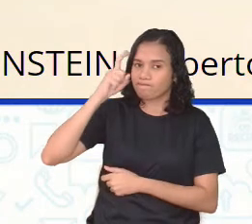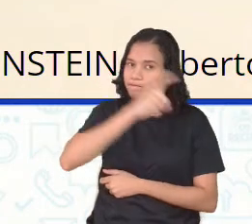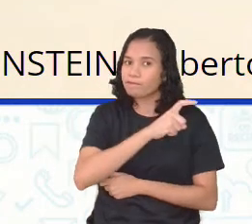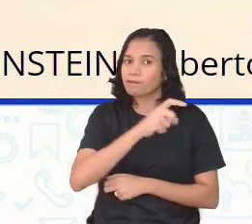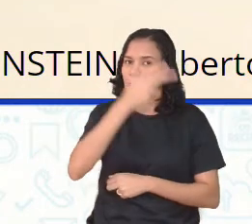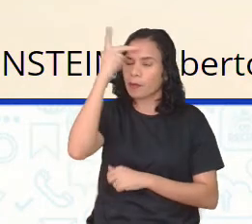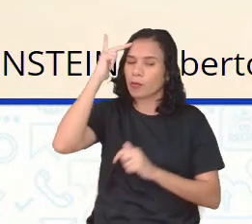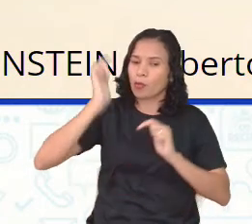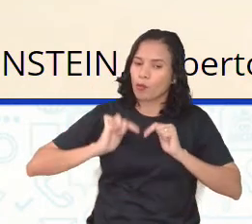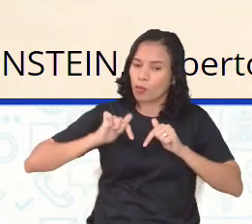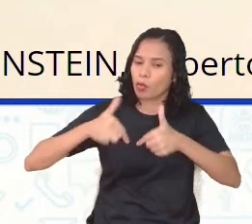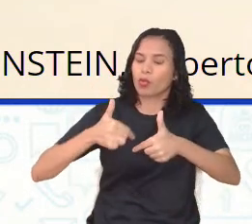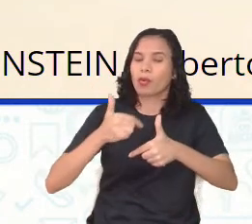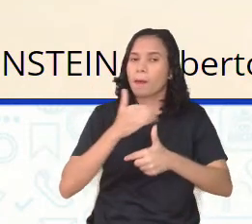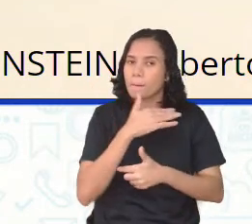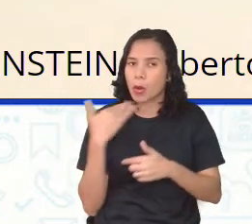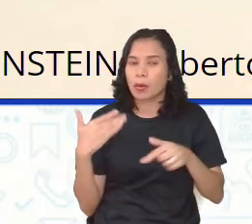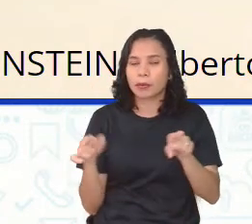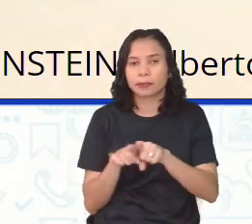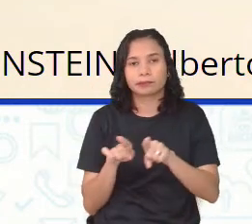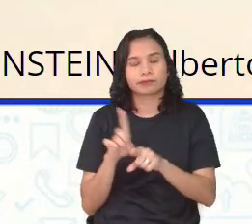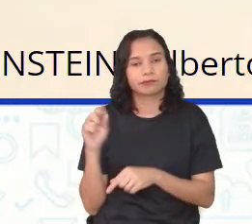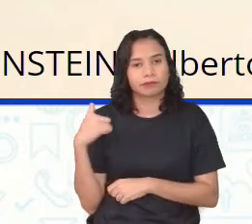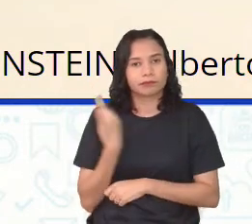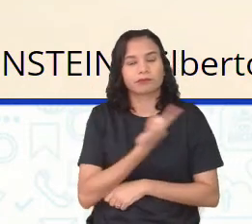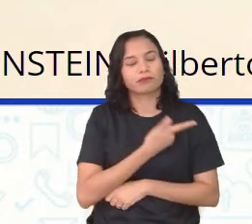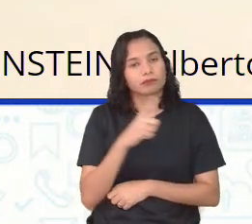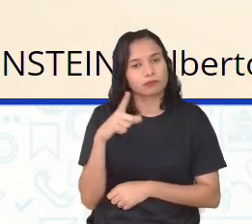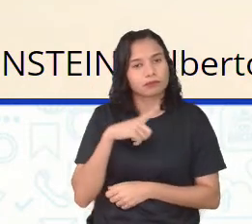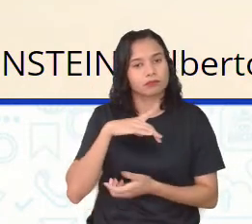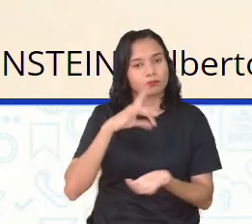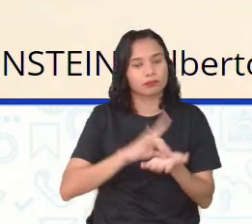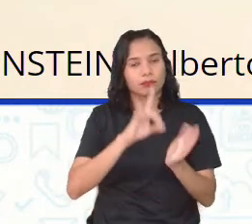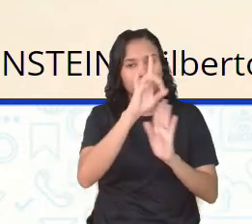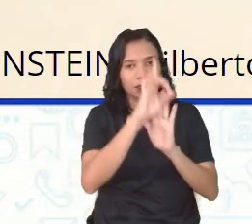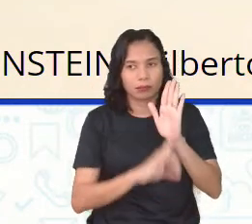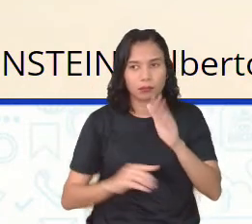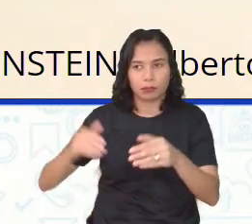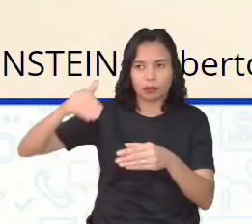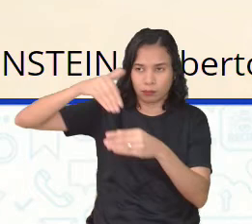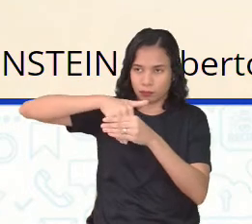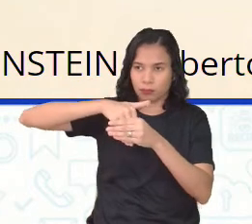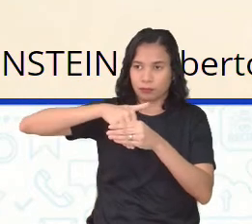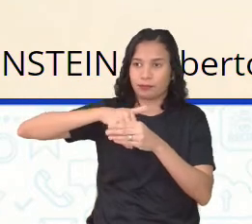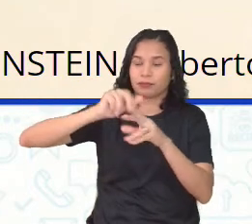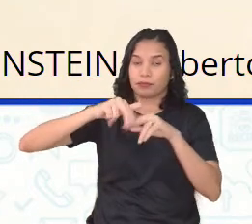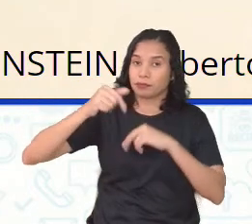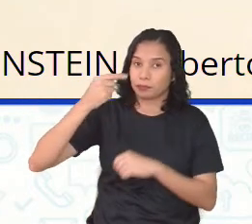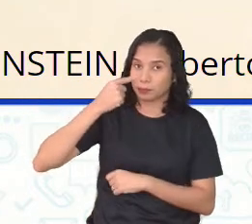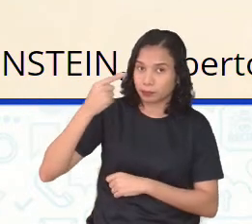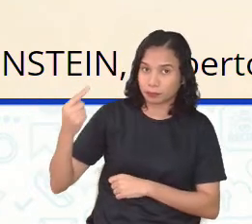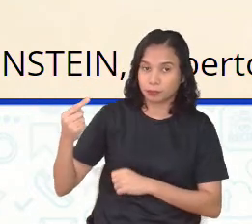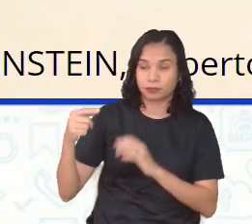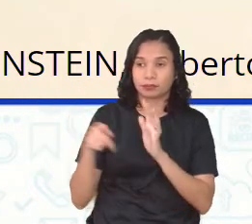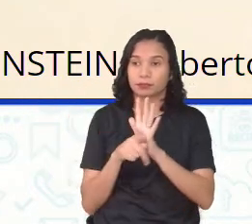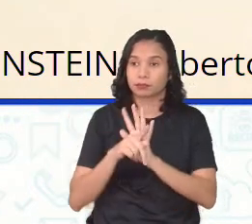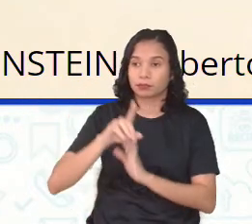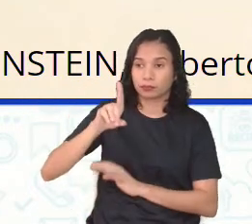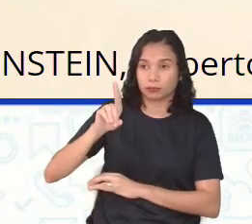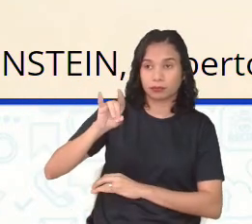gente lutou e morreu para que tivéssemos o direito de votar. Então, nós temos aqui, não é,